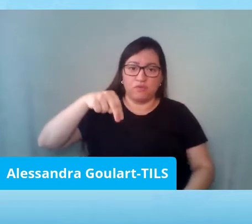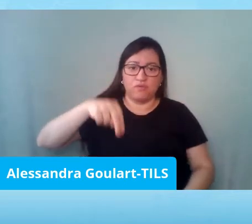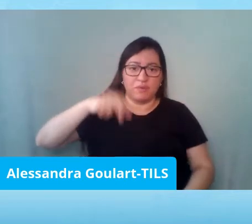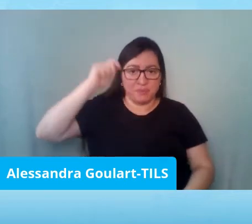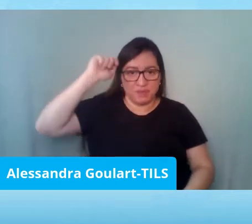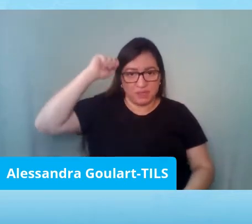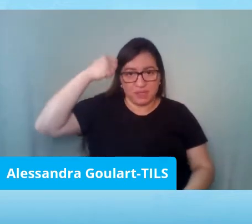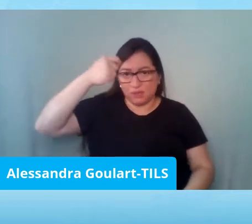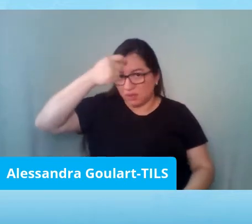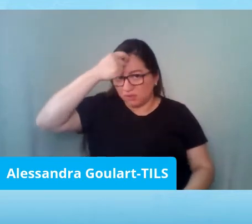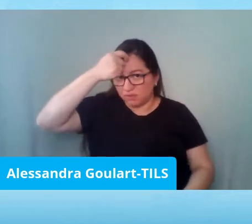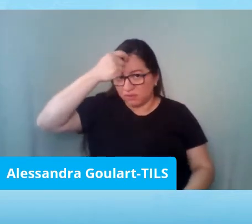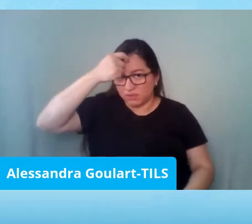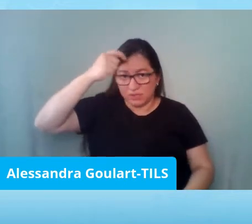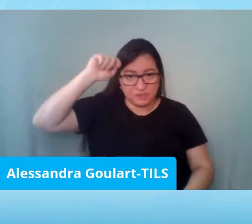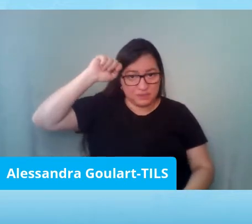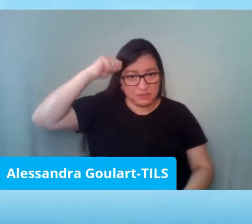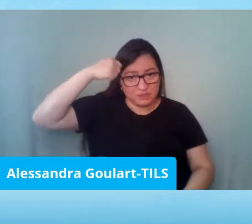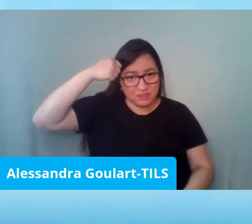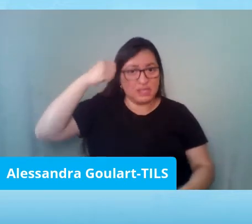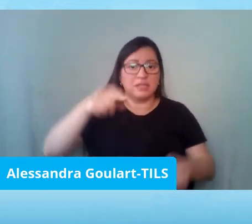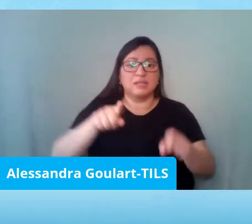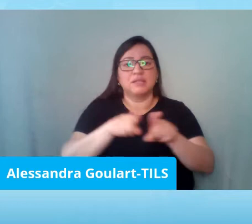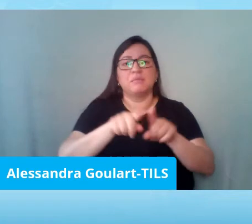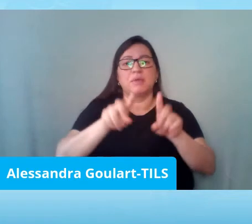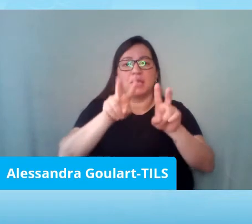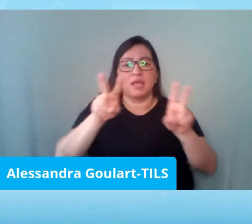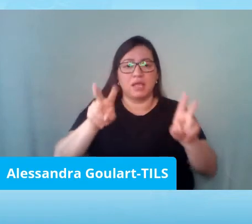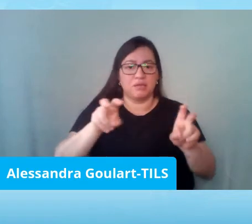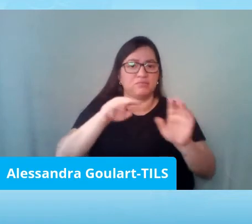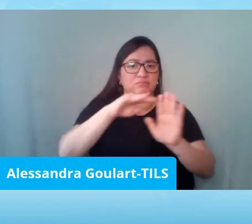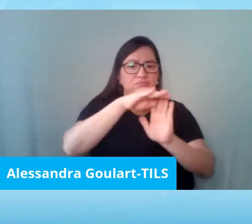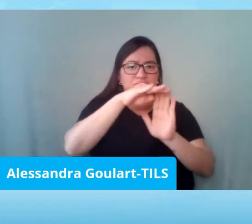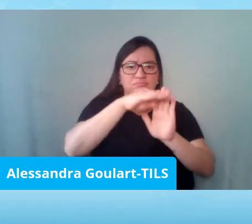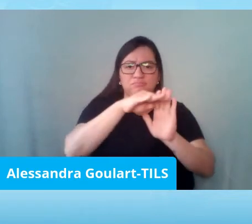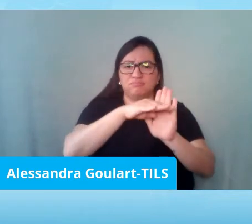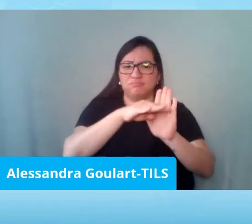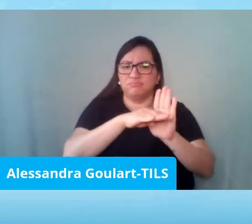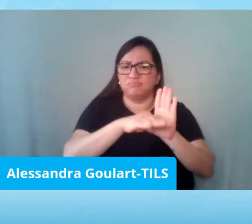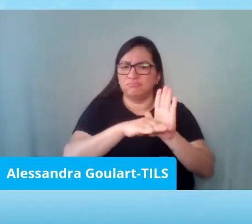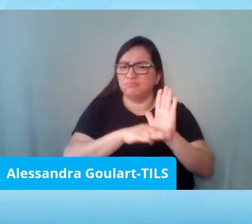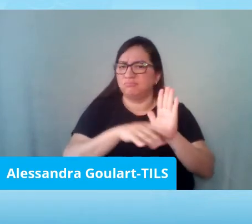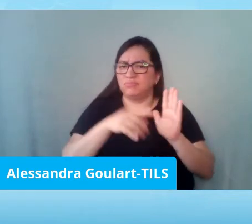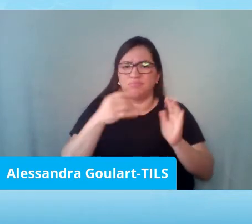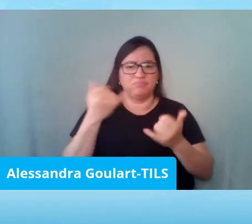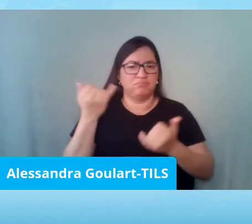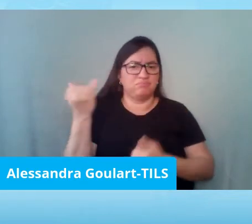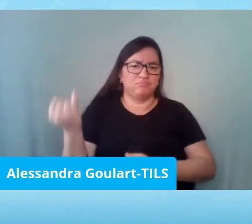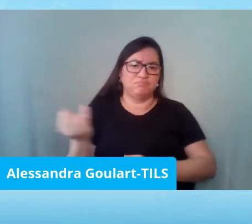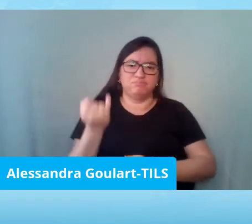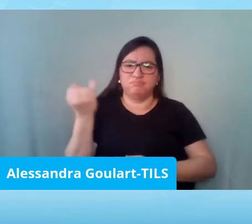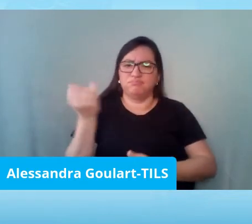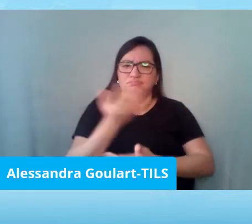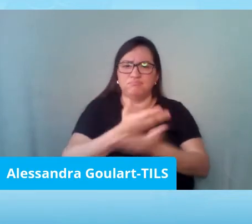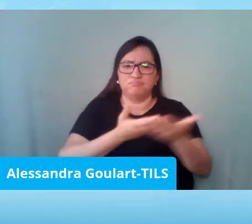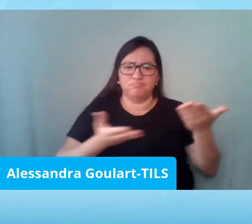consciência negra, que também é uma pauta importante, transversal e que deve transpassar todas as nossas